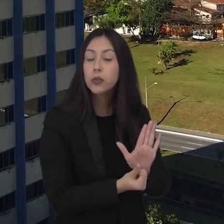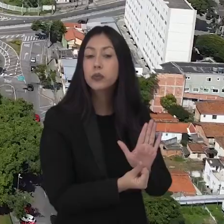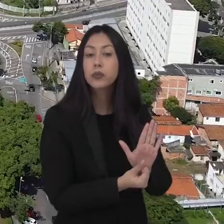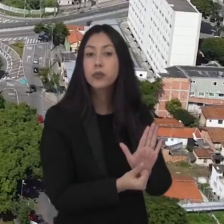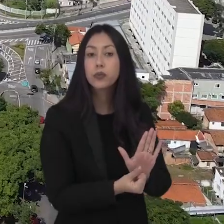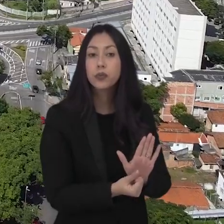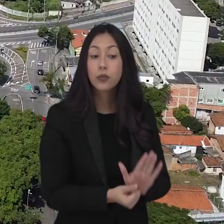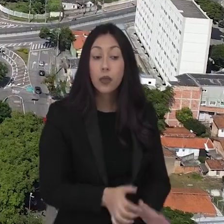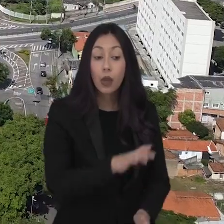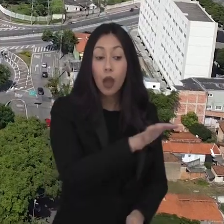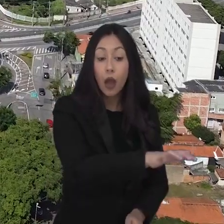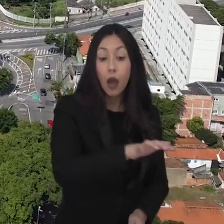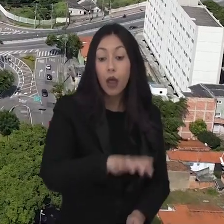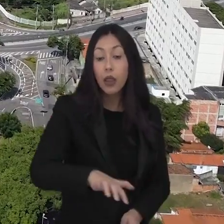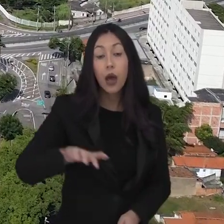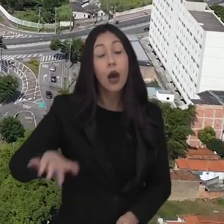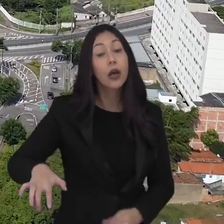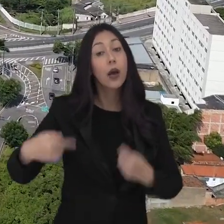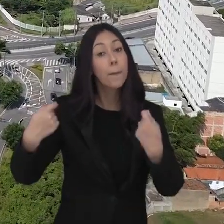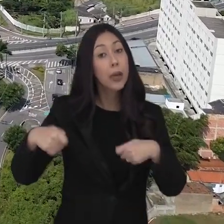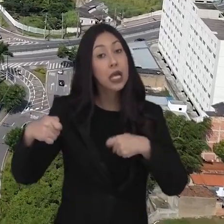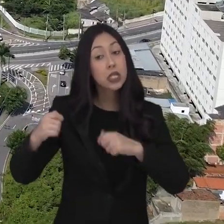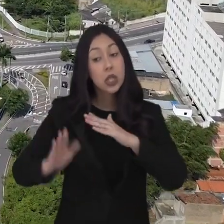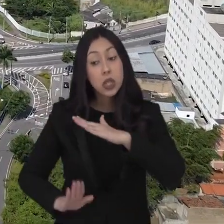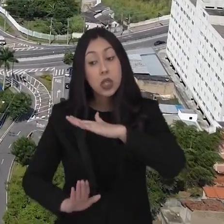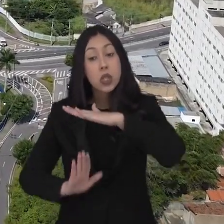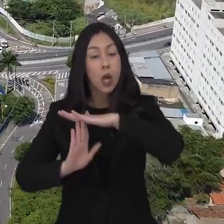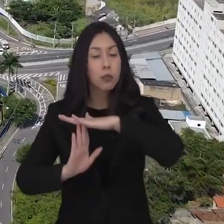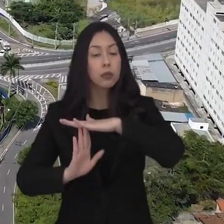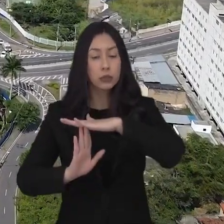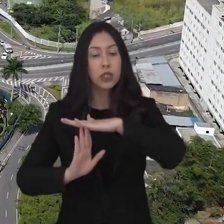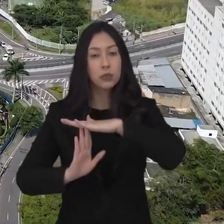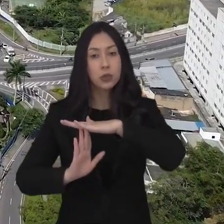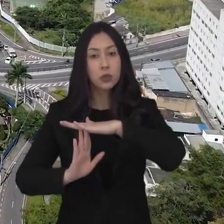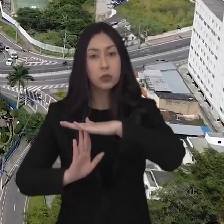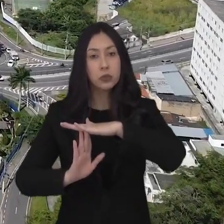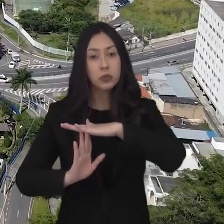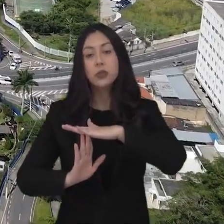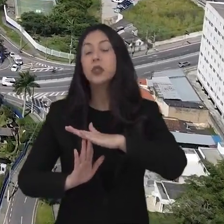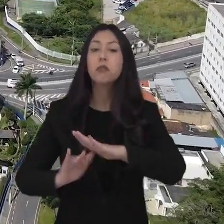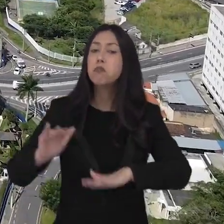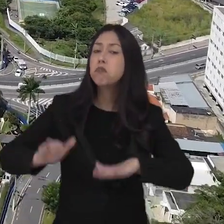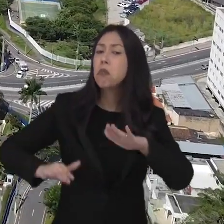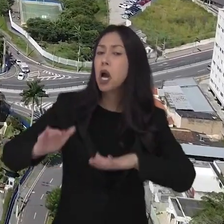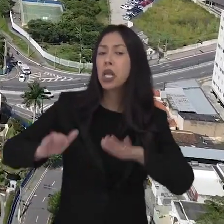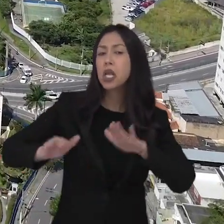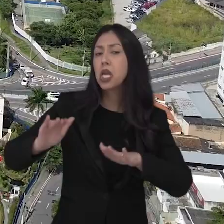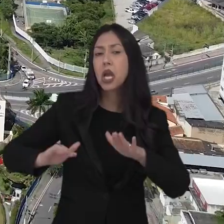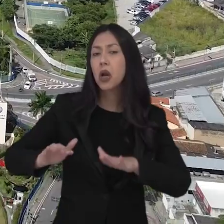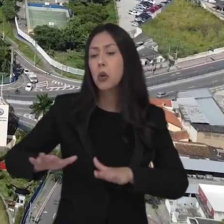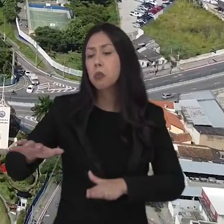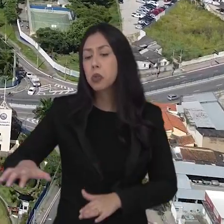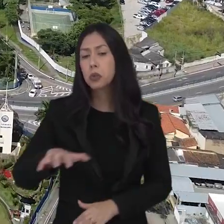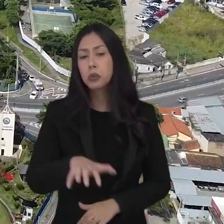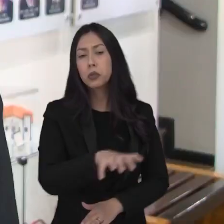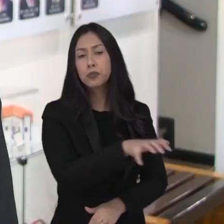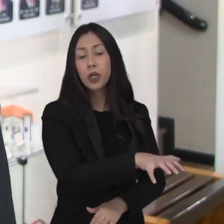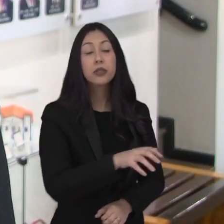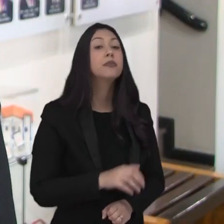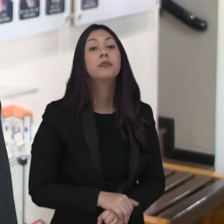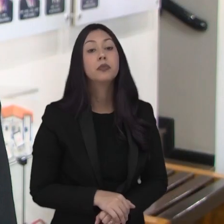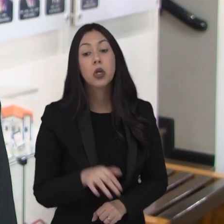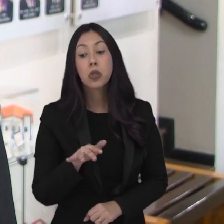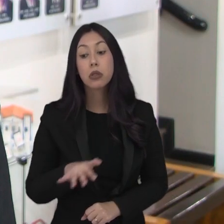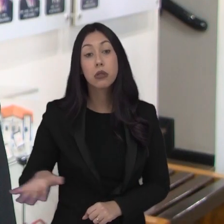público. Para cada área é preciso atingir um teto mínimo de gastos e investimentos, que varia de acordo com cada esfera.